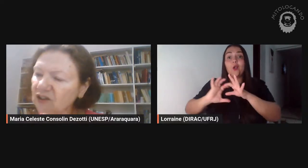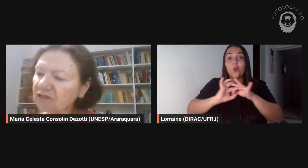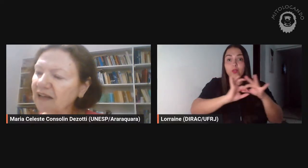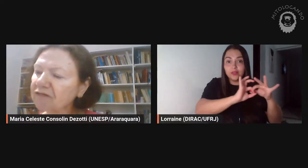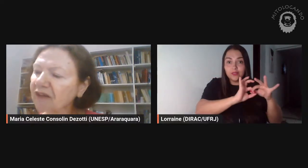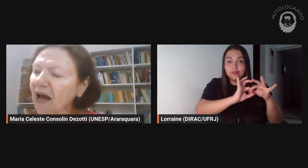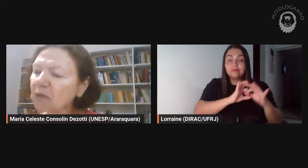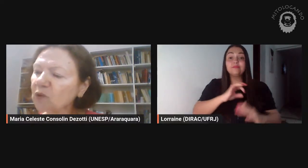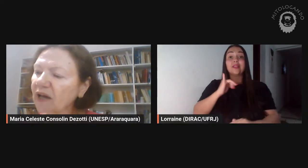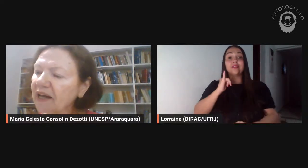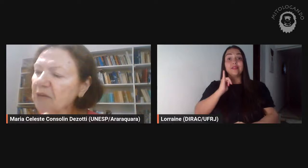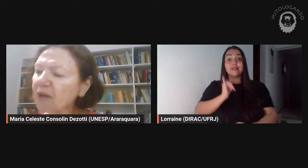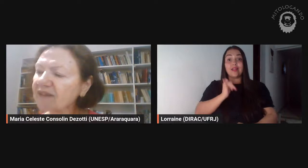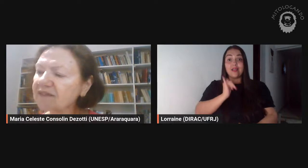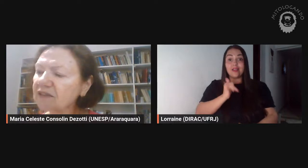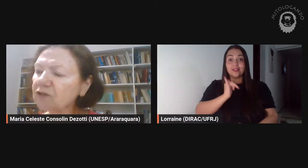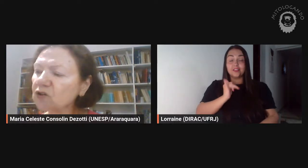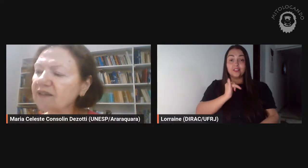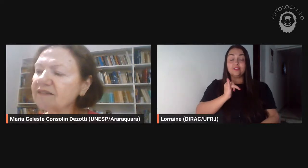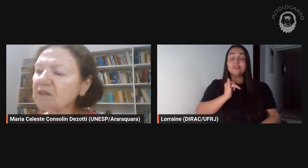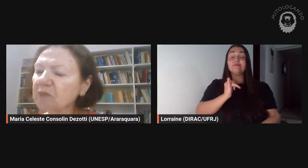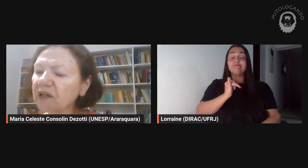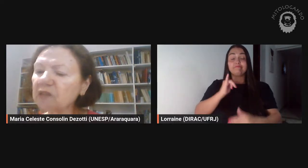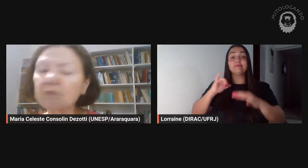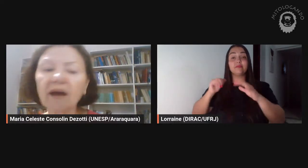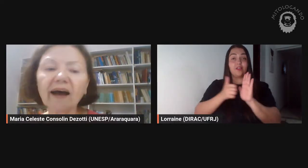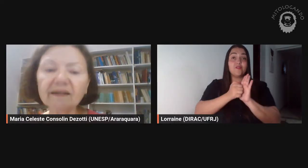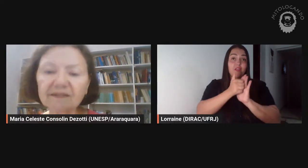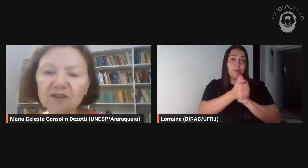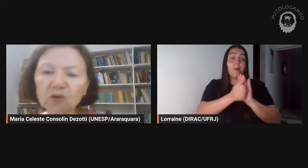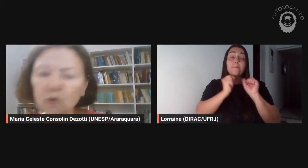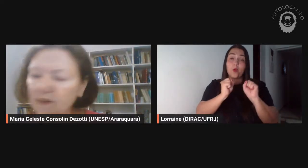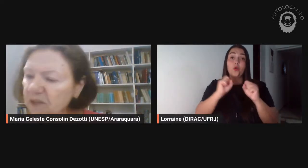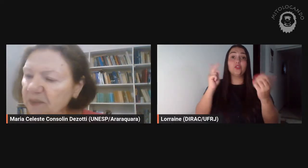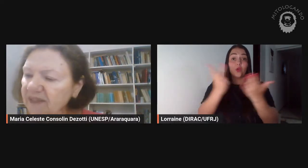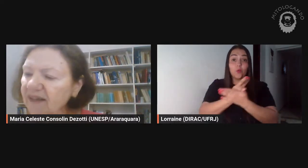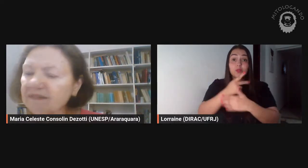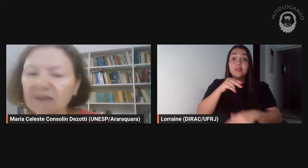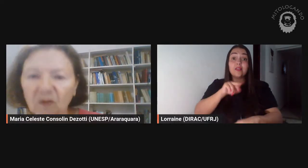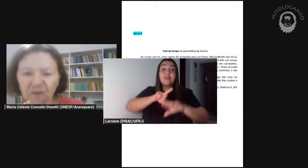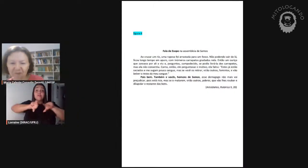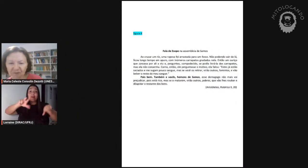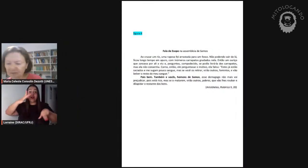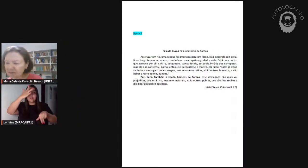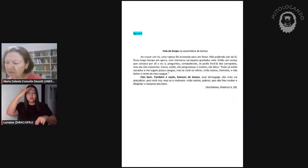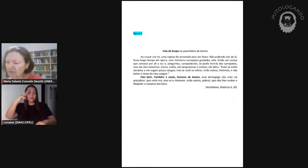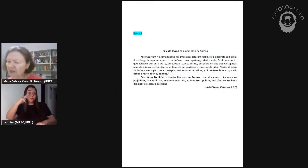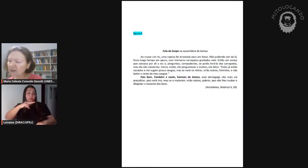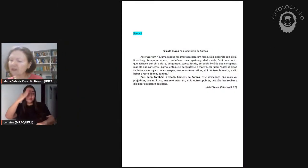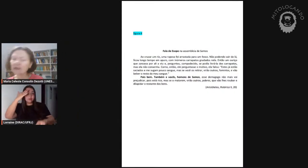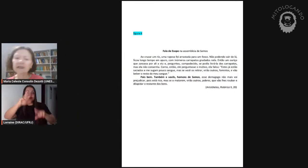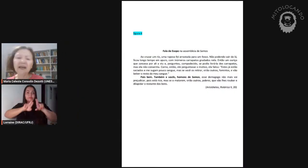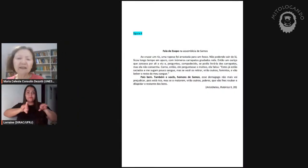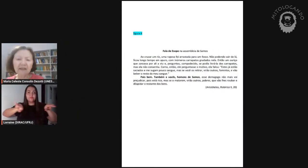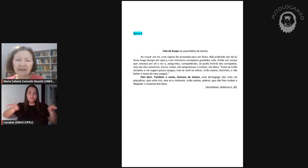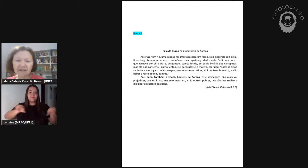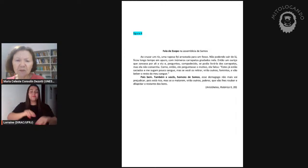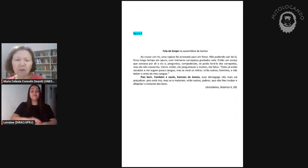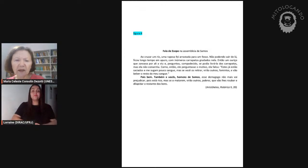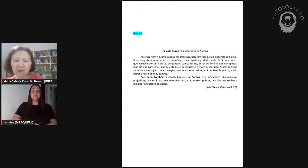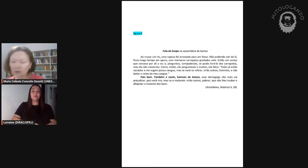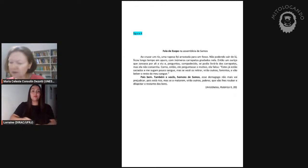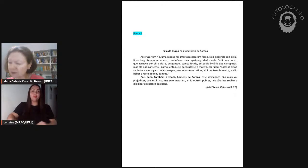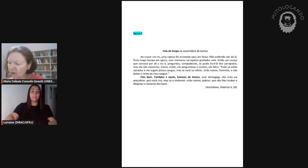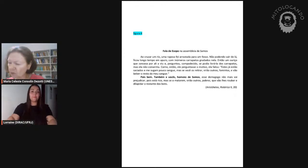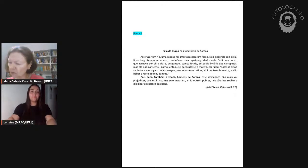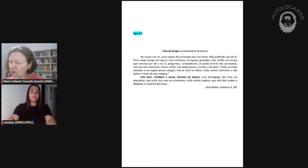narrativa da fábula é passível de receber mais de uma interpretação e é nesse